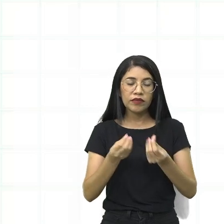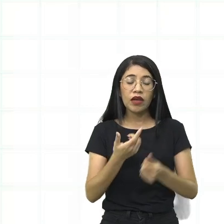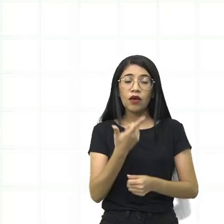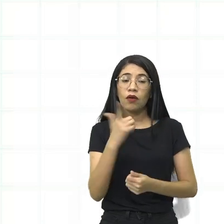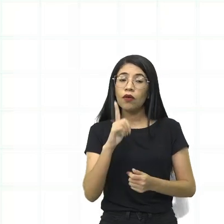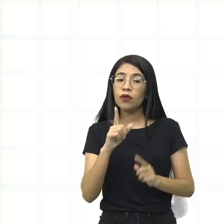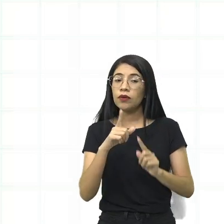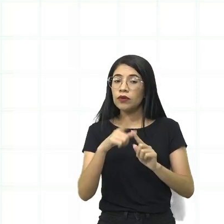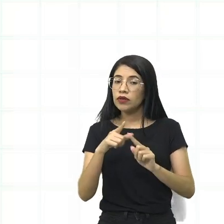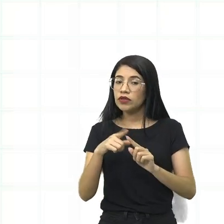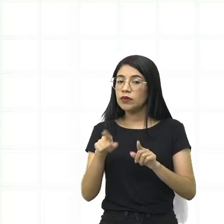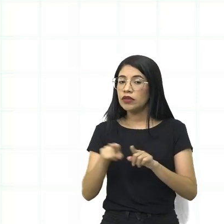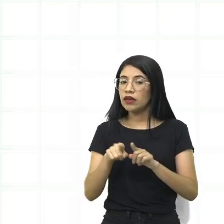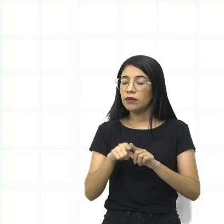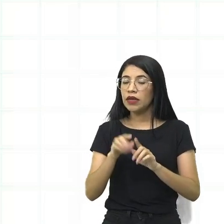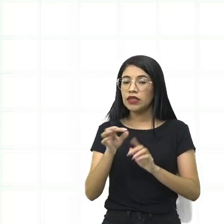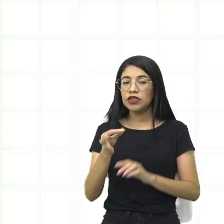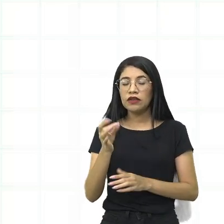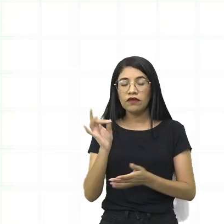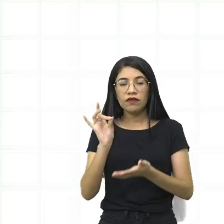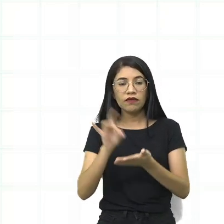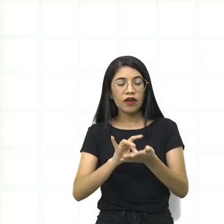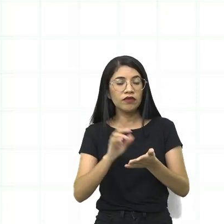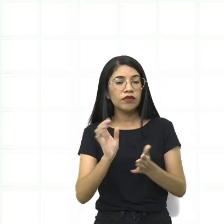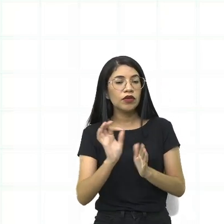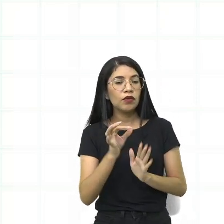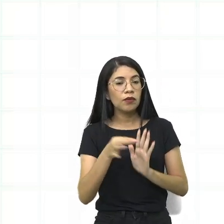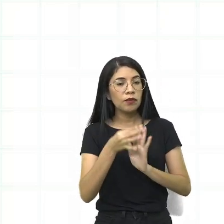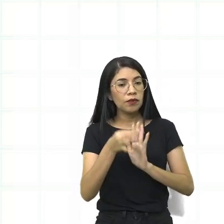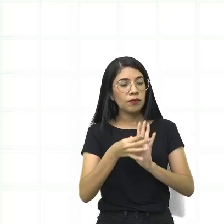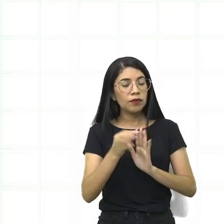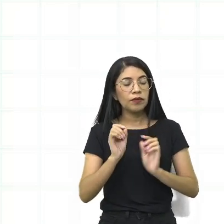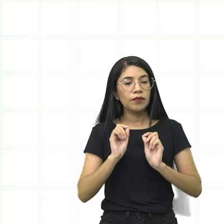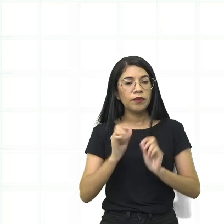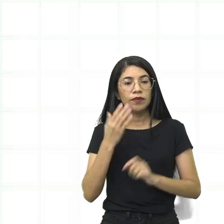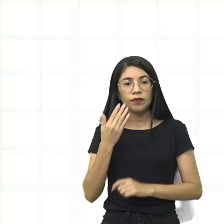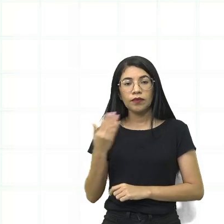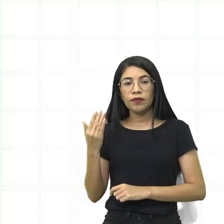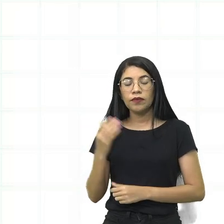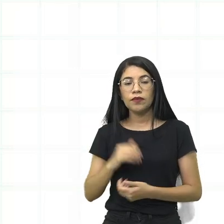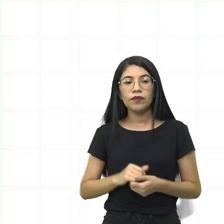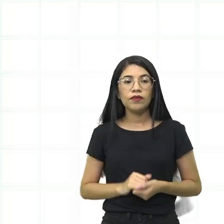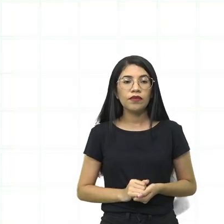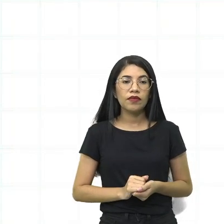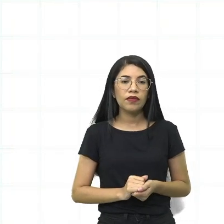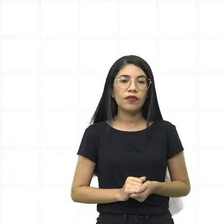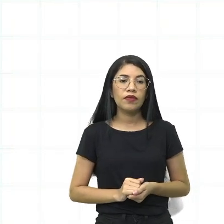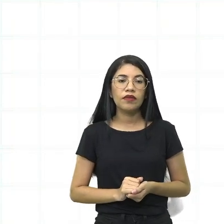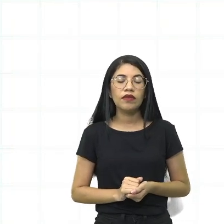forma, né, de fato e opinião. Vamos dar uma olhadinha, então, no nosso próximo gênero.